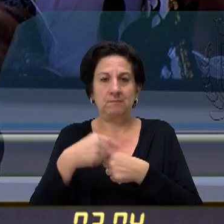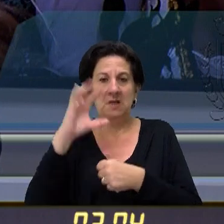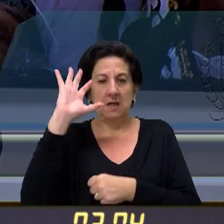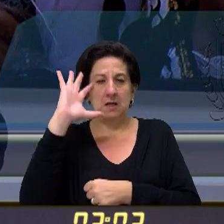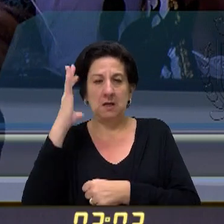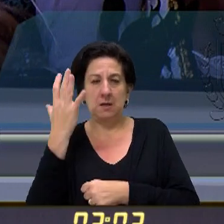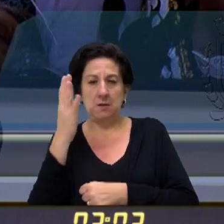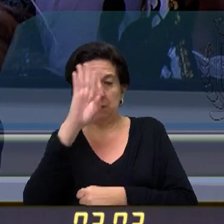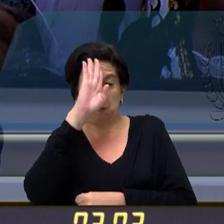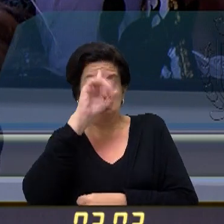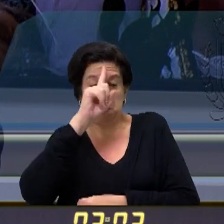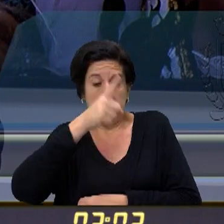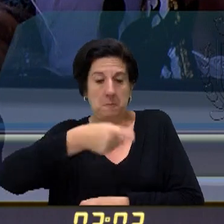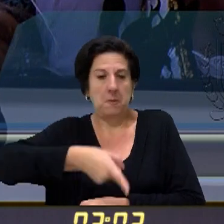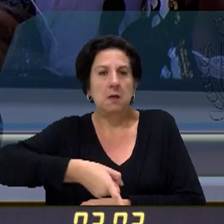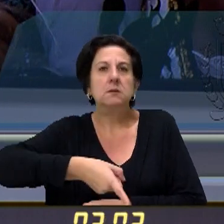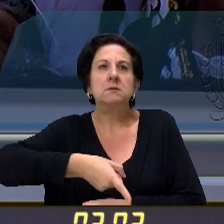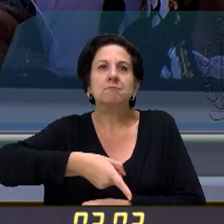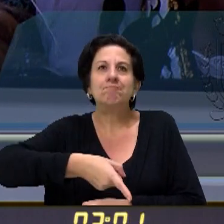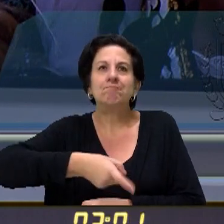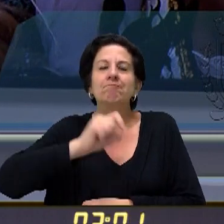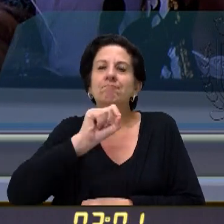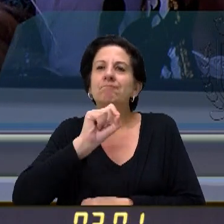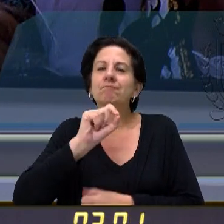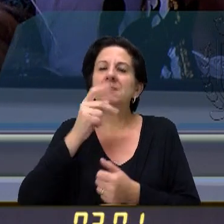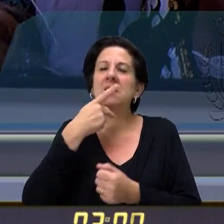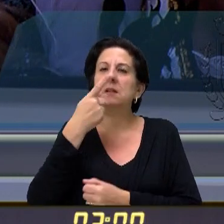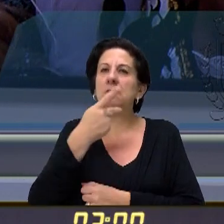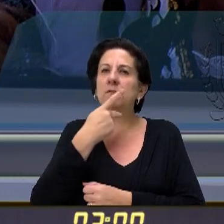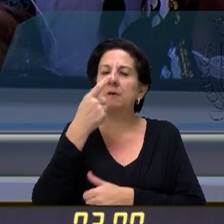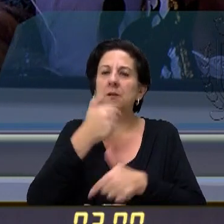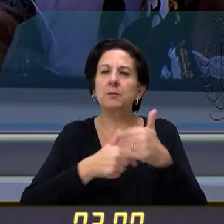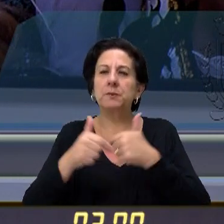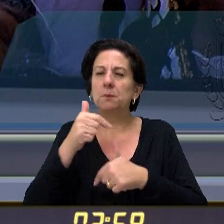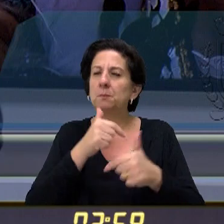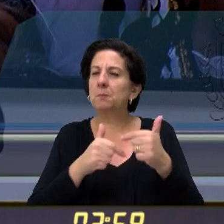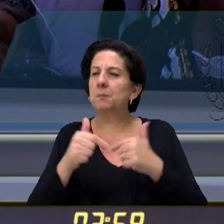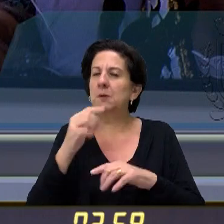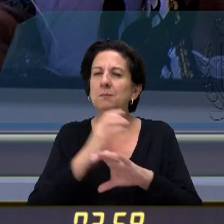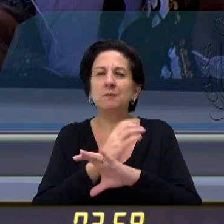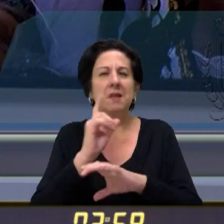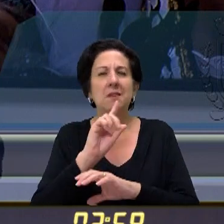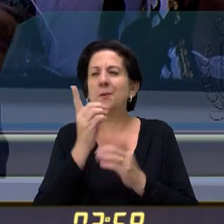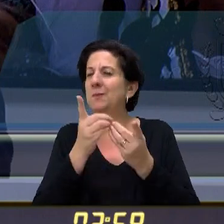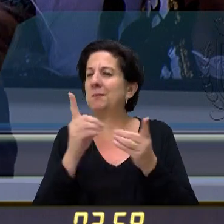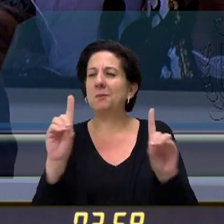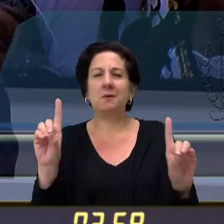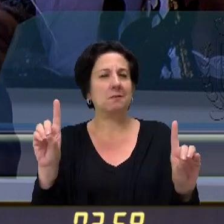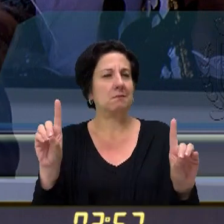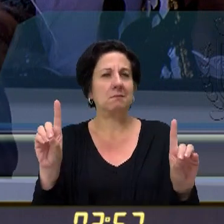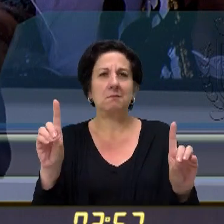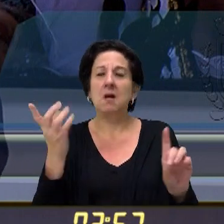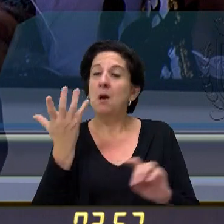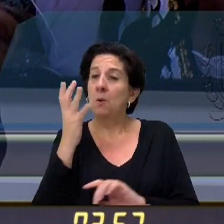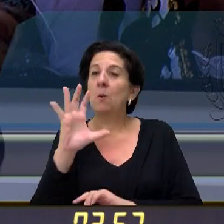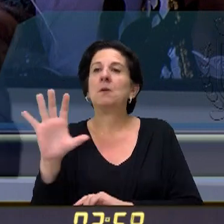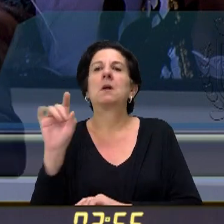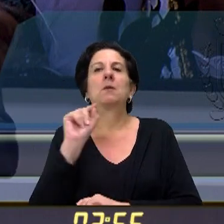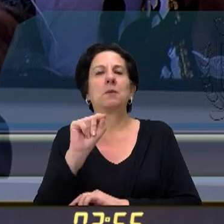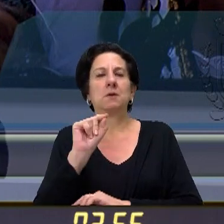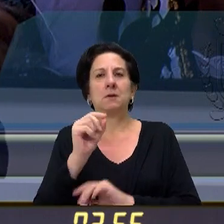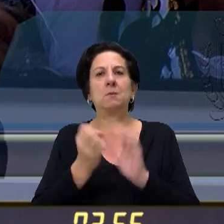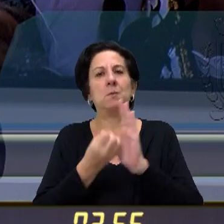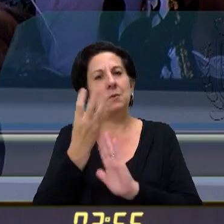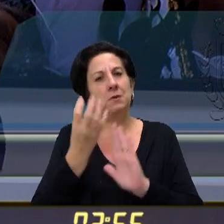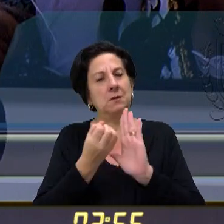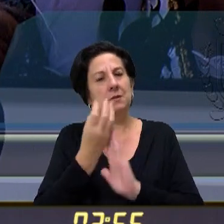Decisões verticais, imposições que remetem a um serviço totalmente antidemocrático, ao contrário do que